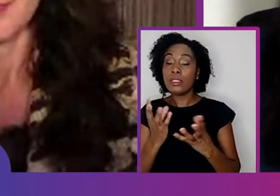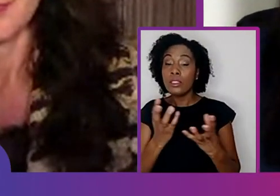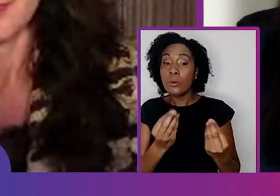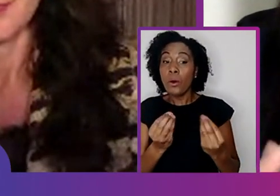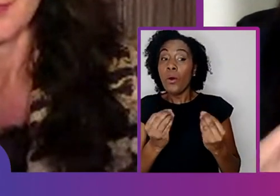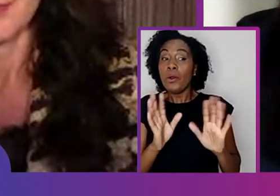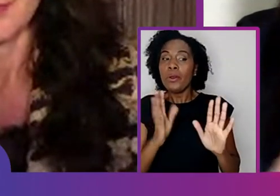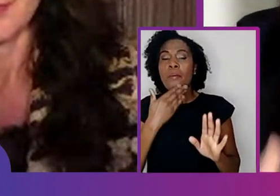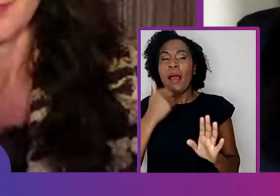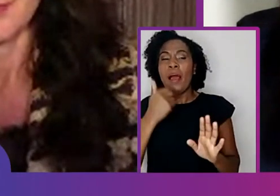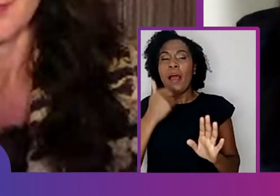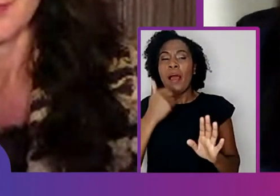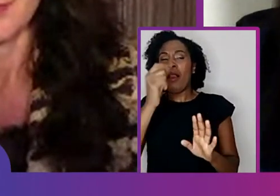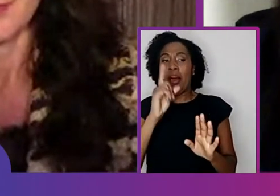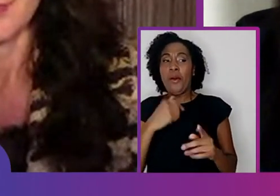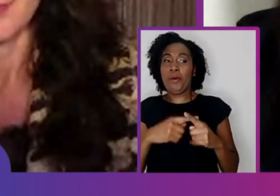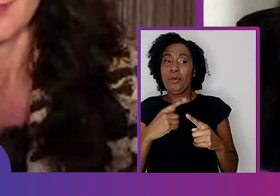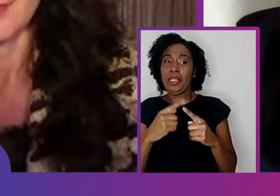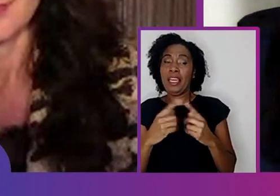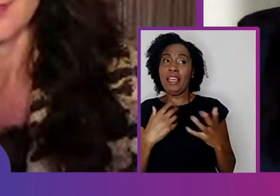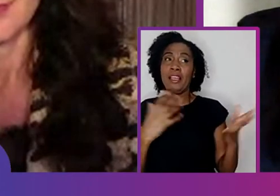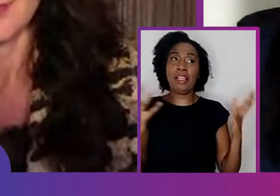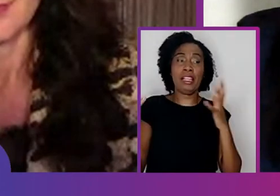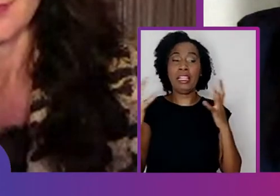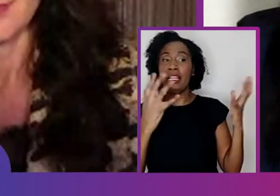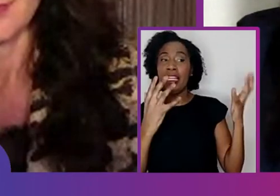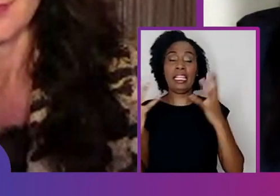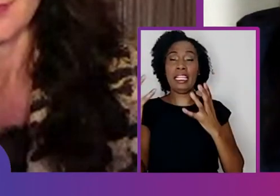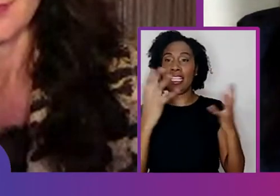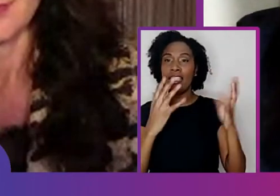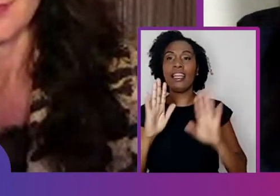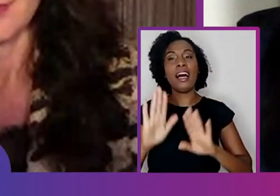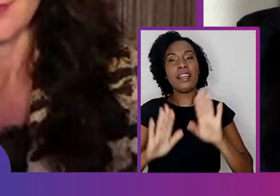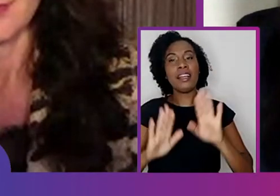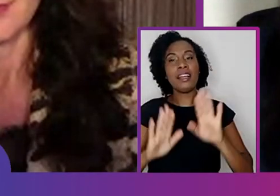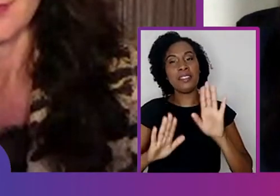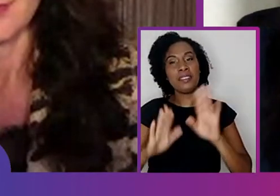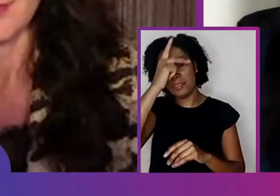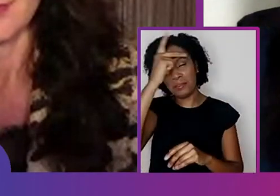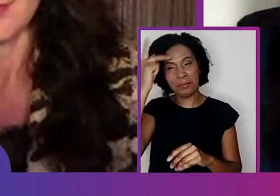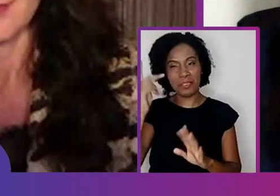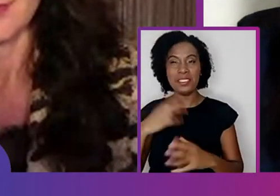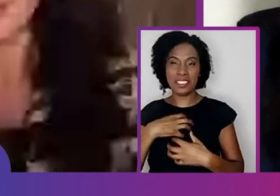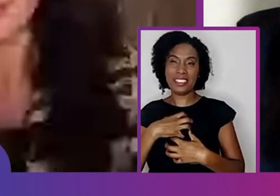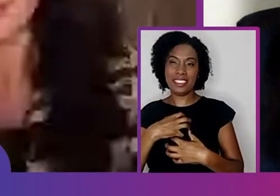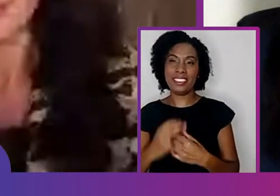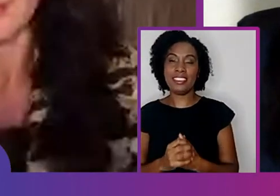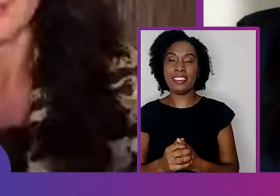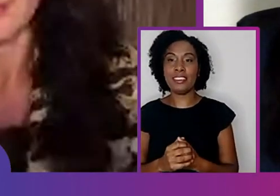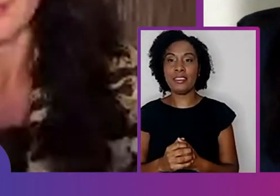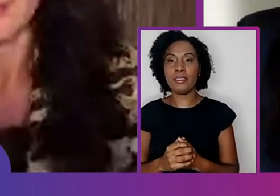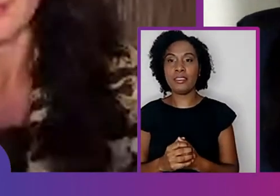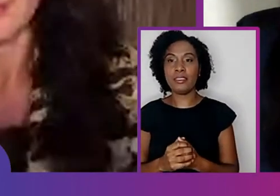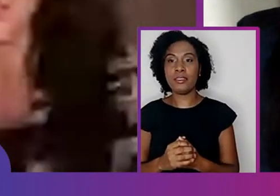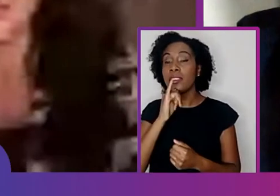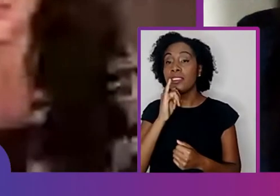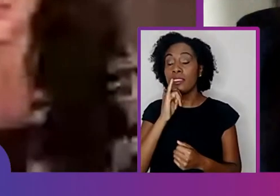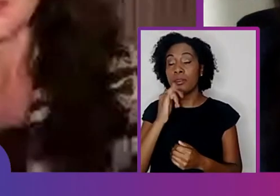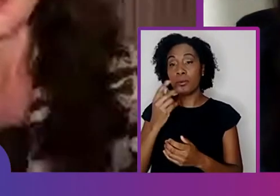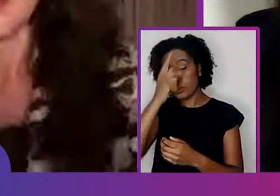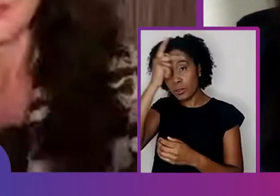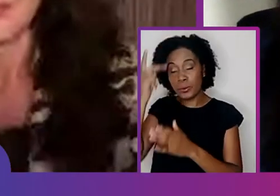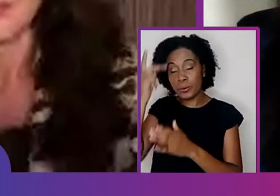algumas coisas e, por isso, ficarem até com mais medo. Vamos dizer, quem agora, nesse momento, estuda sobre aquecimento global, né? Eu